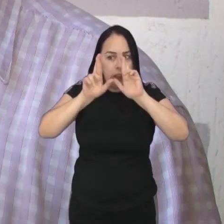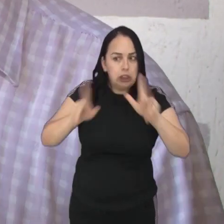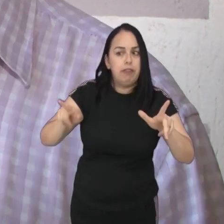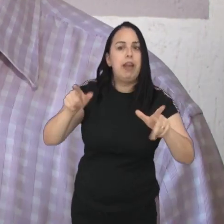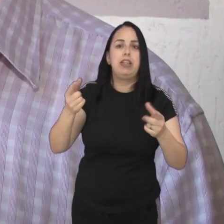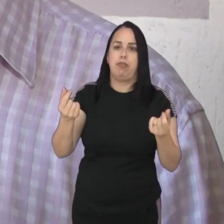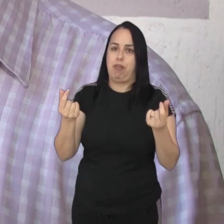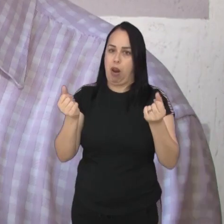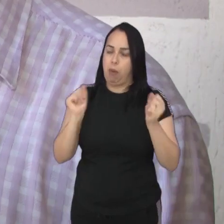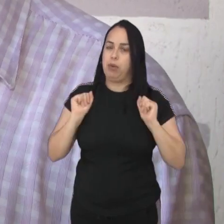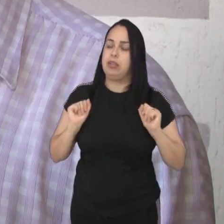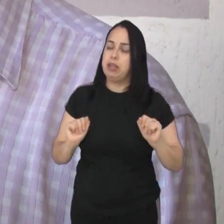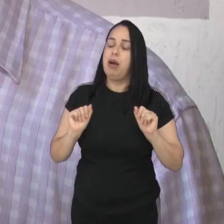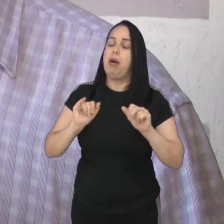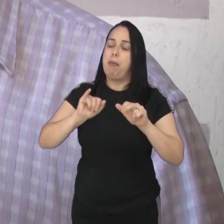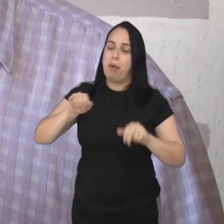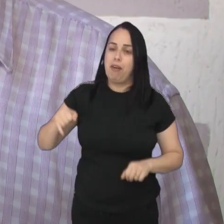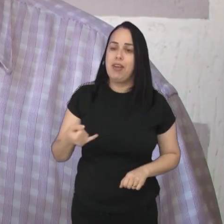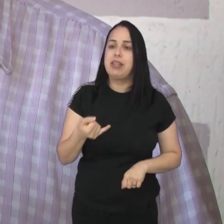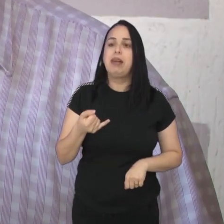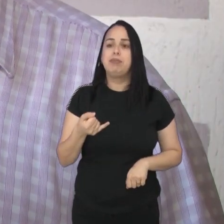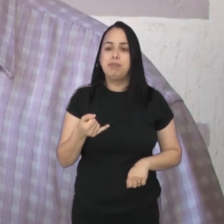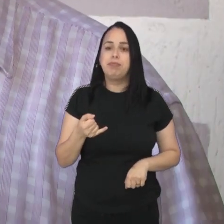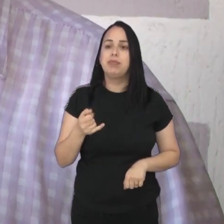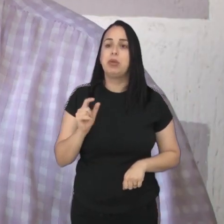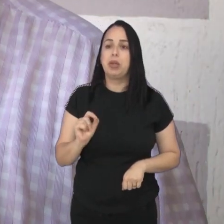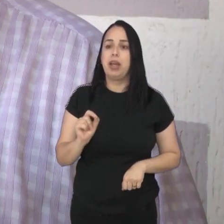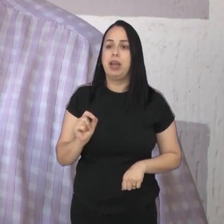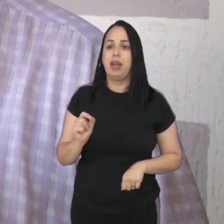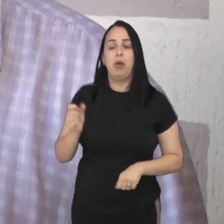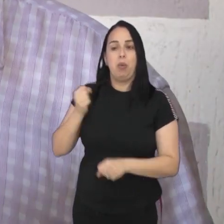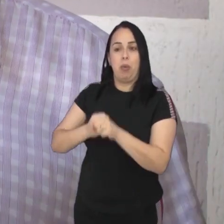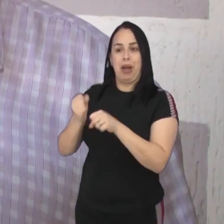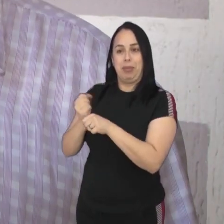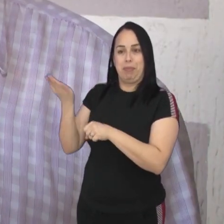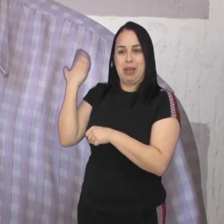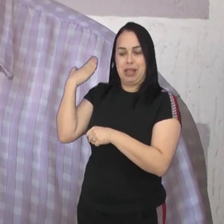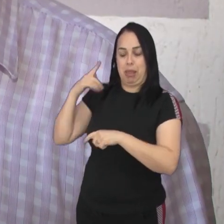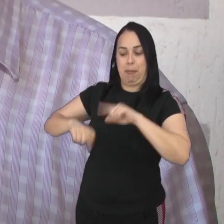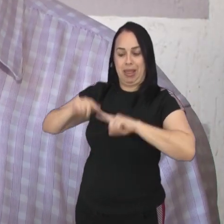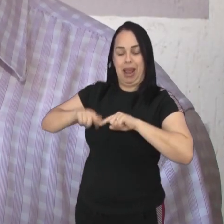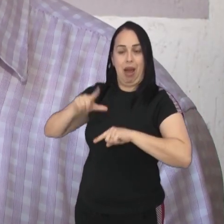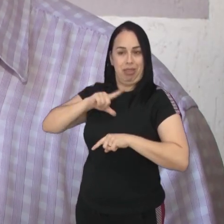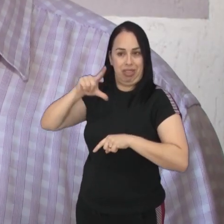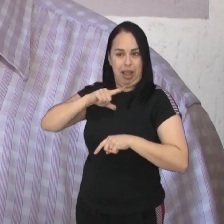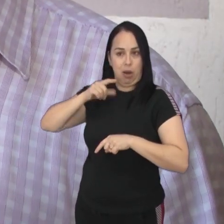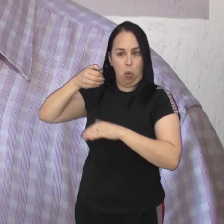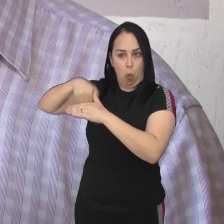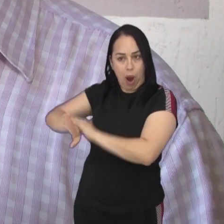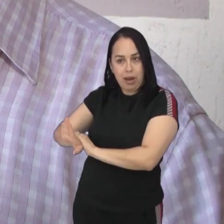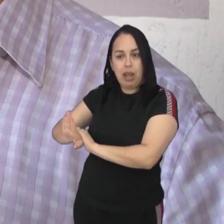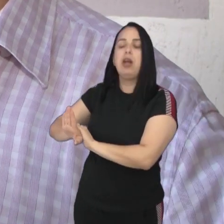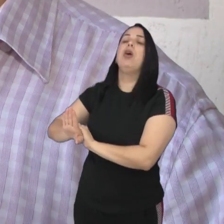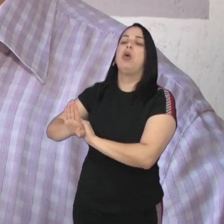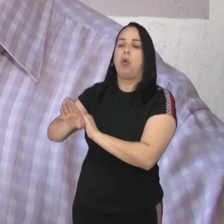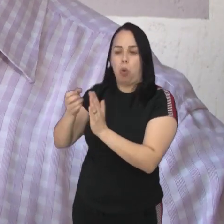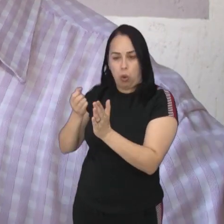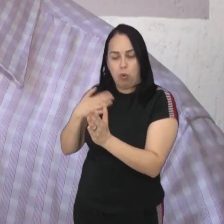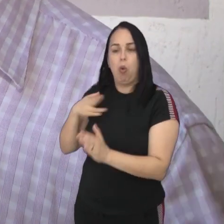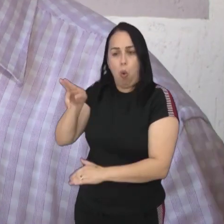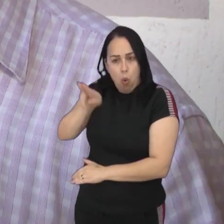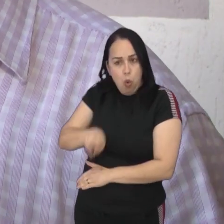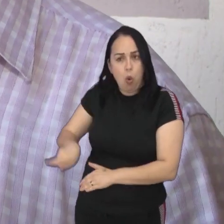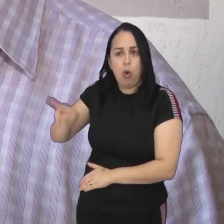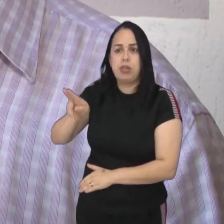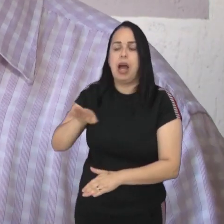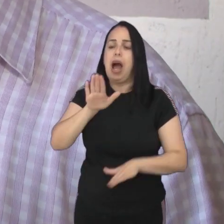grande entre uma loja e outra, inclusive aproveitar o máximo possível do material do ano passado. Às vezes tem gente que quer começar